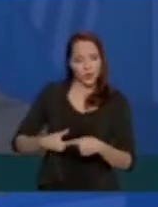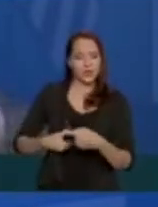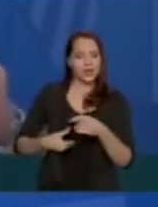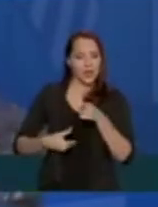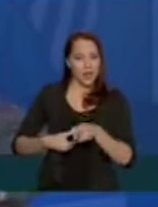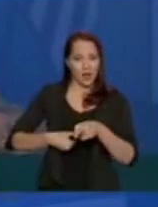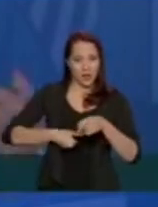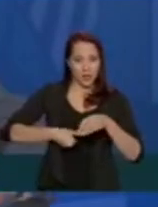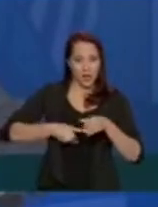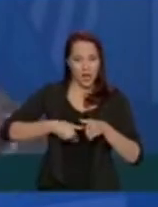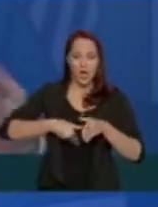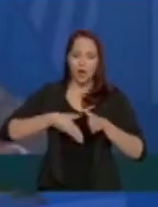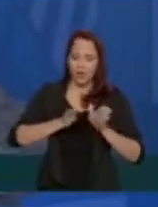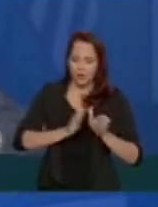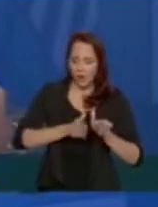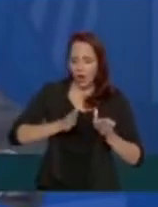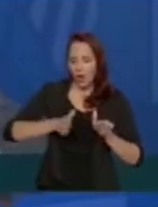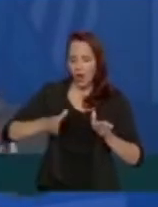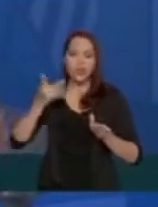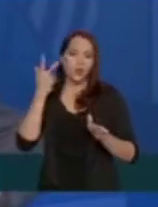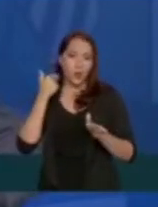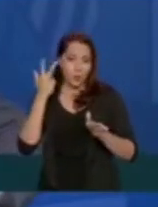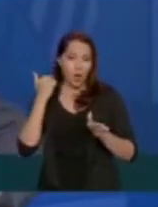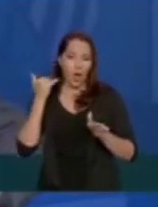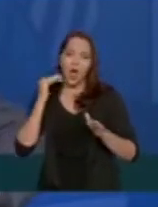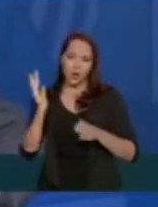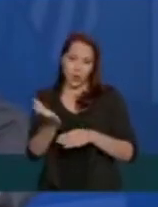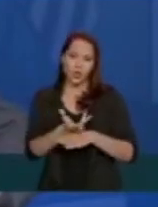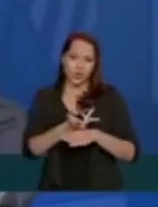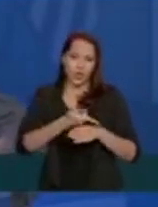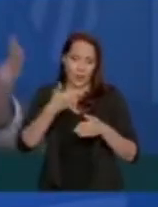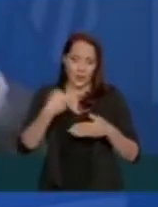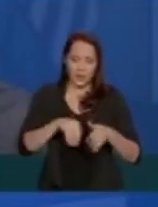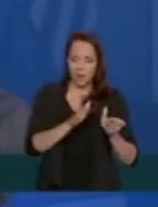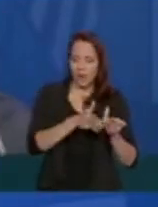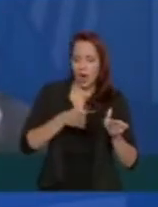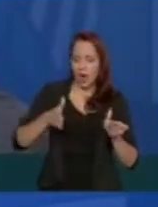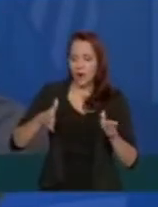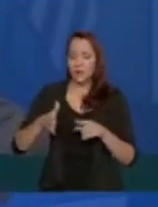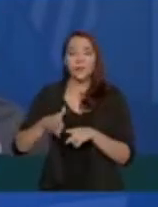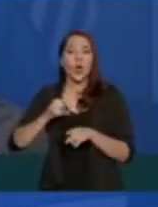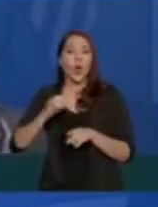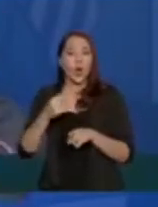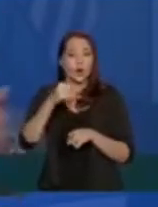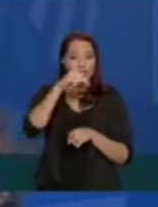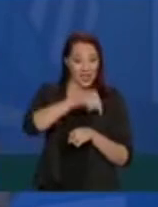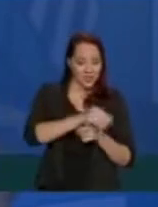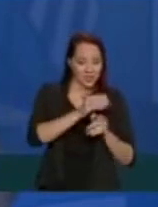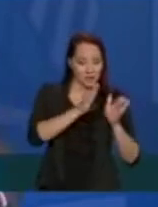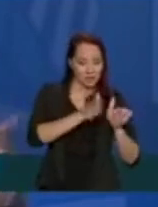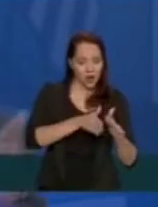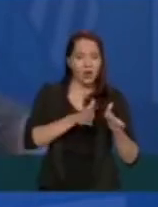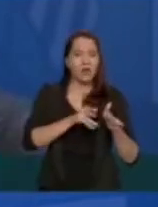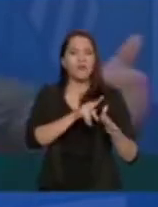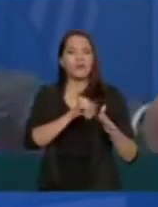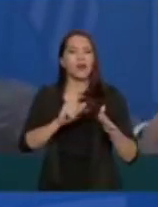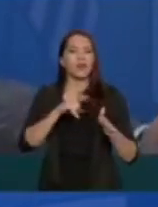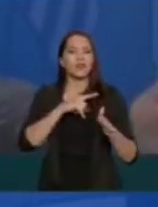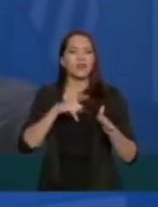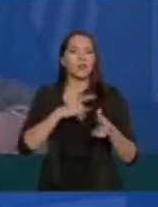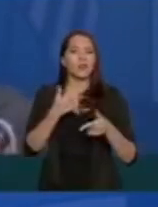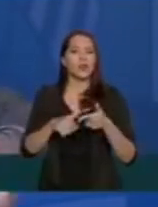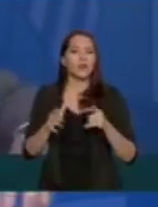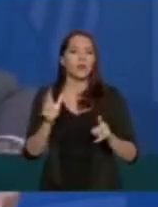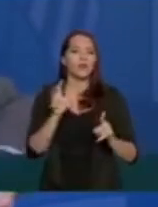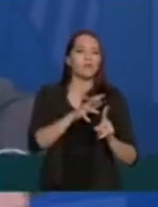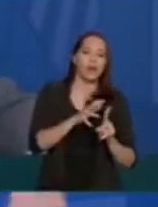elas avançam naturalmente e com a agilidade que deve haver, ou se elas sofrem com o